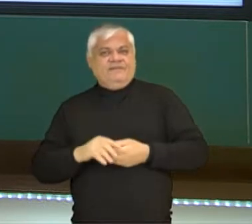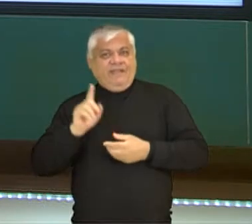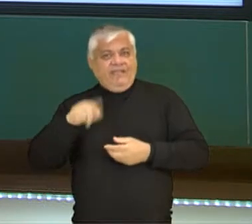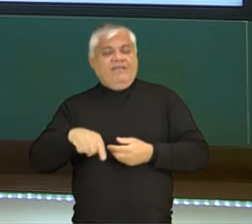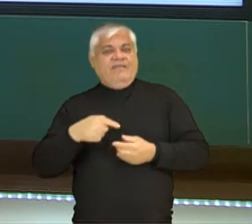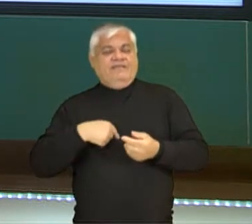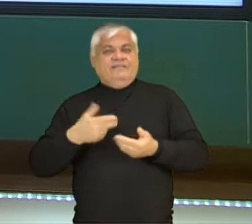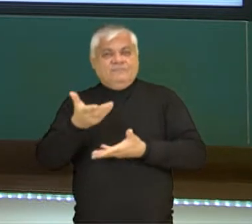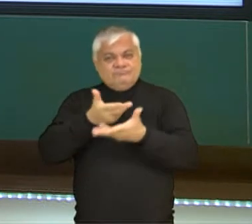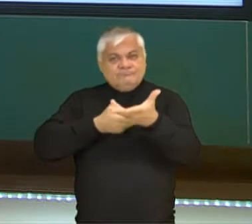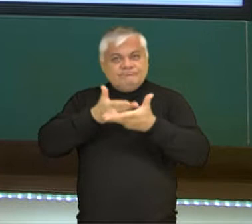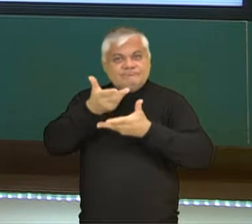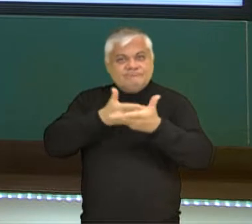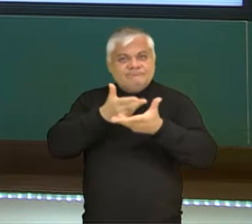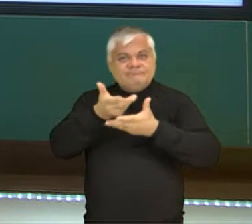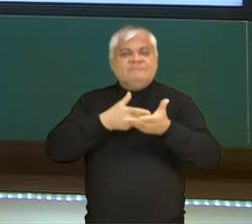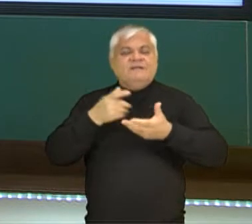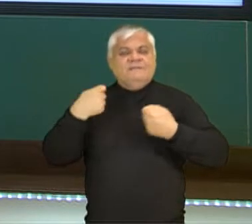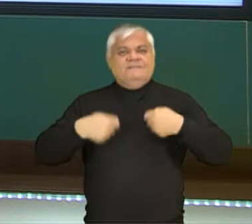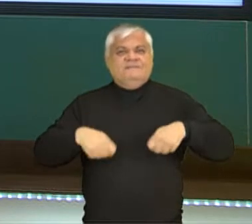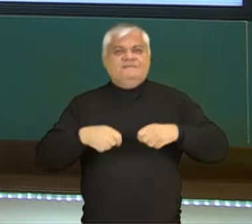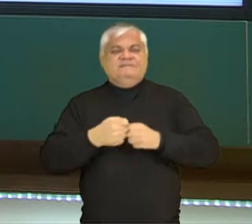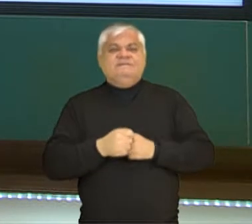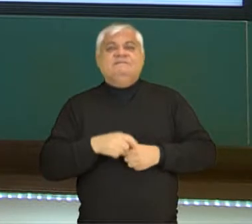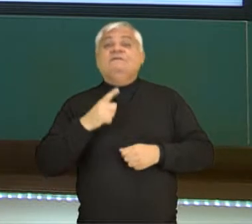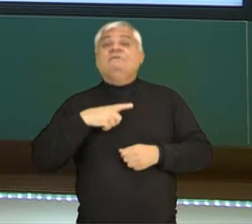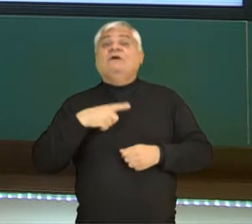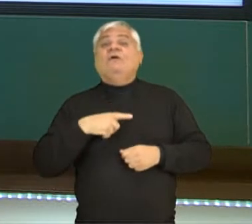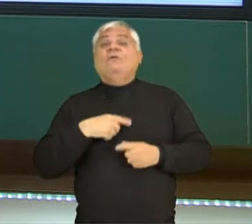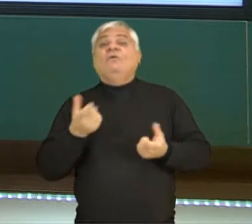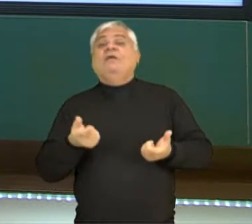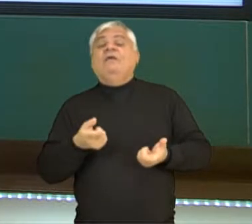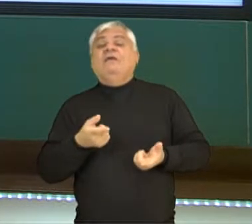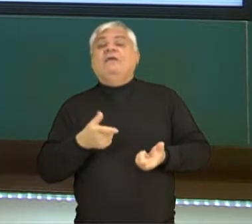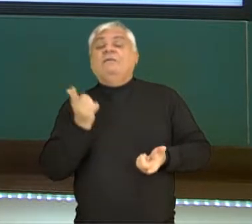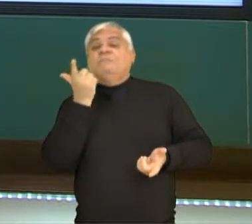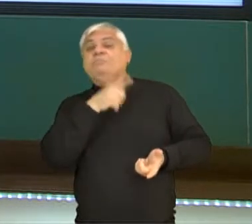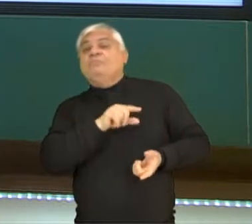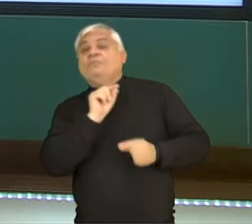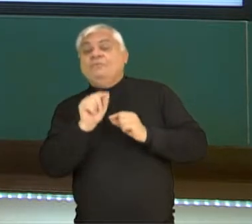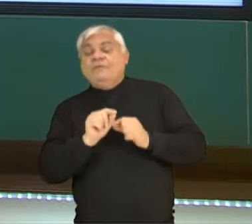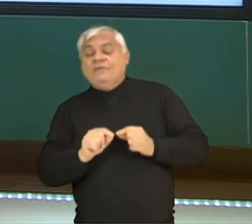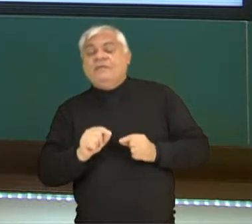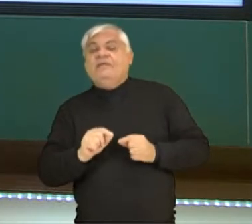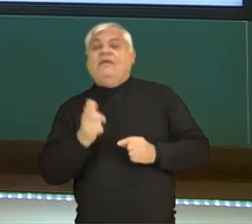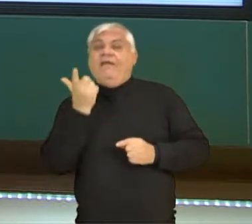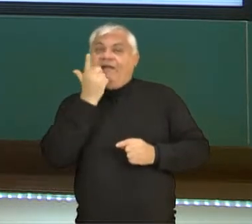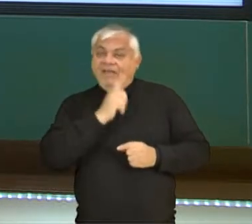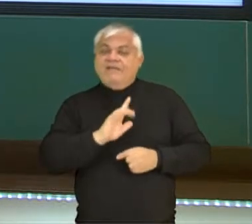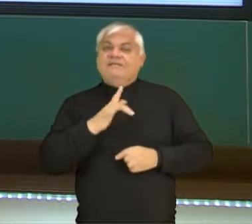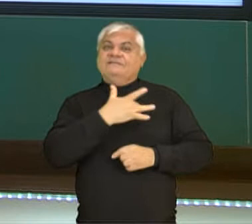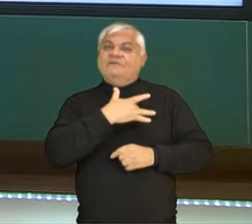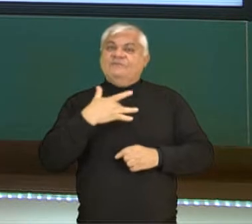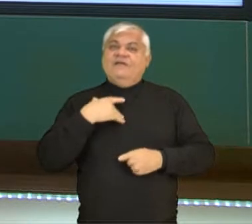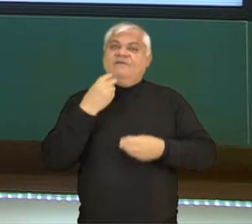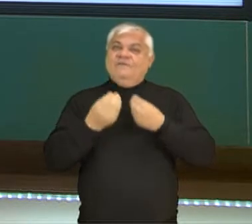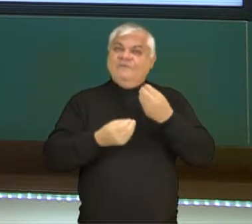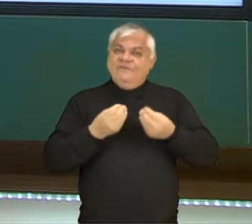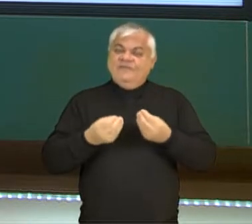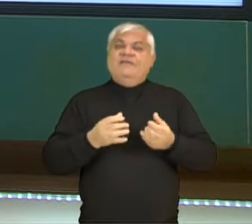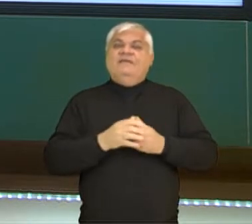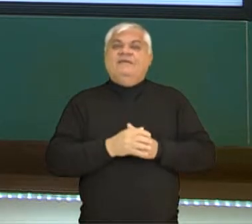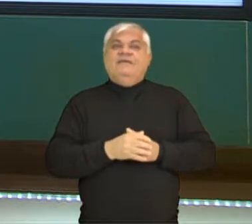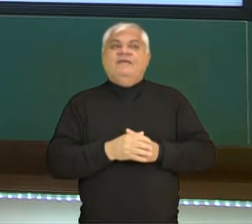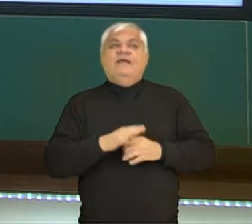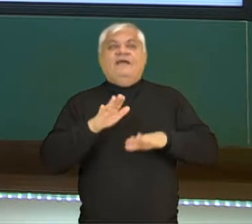dessa interação entre dois seres, resultando em atitudes que afetam de maneira saudável, ou infelizmente não de